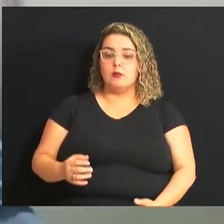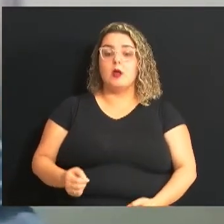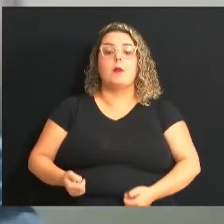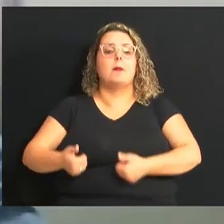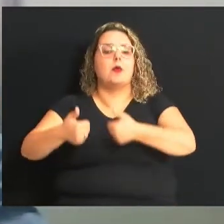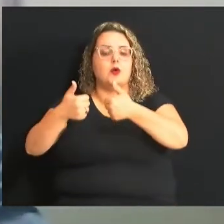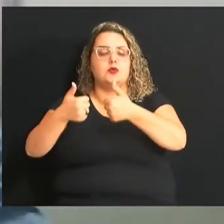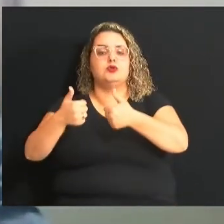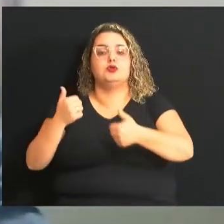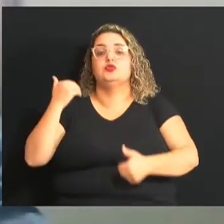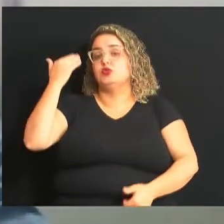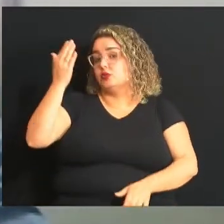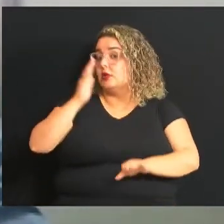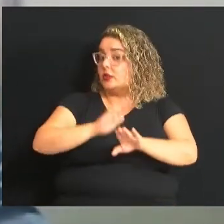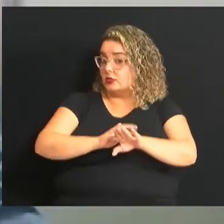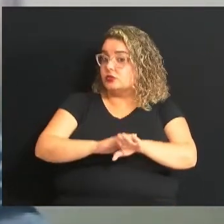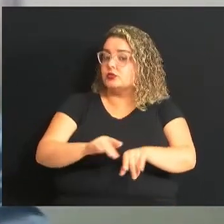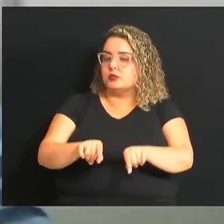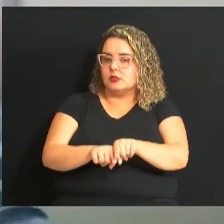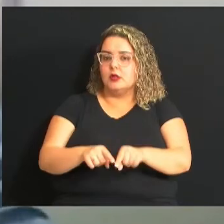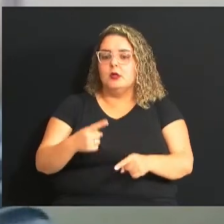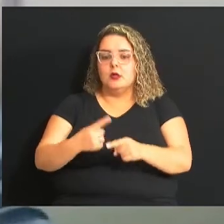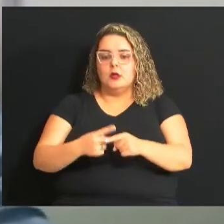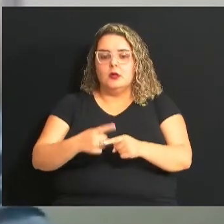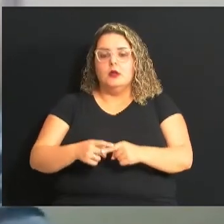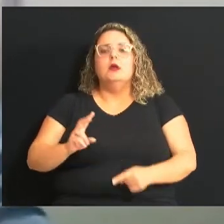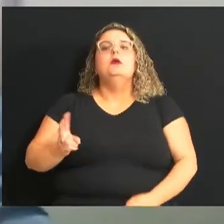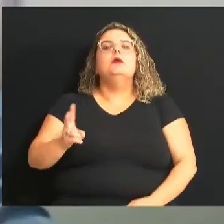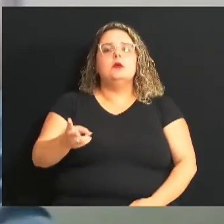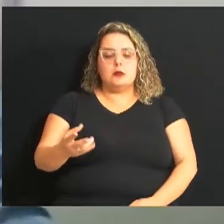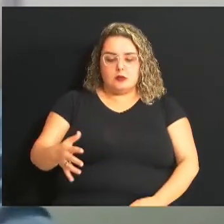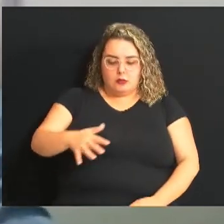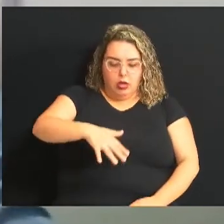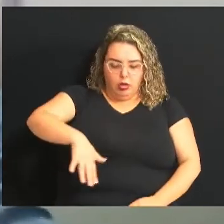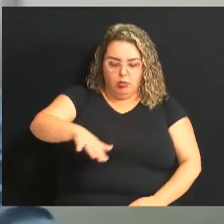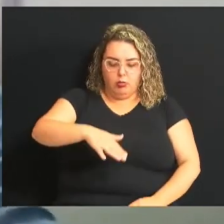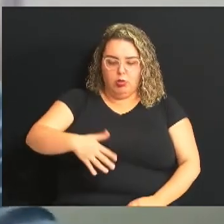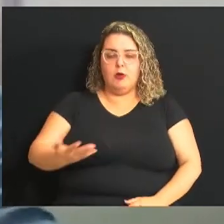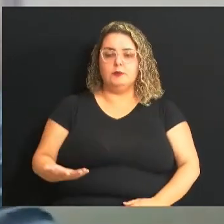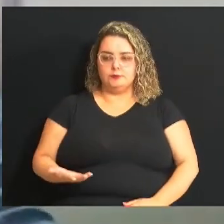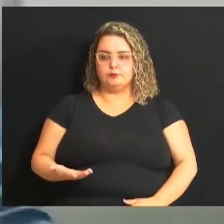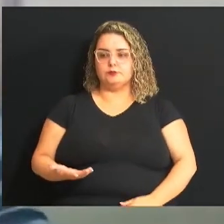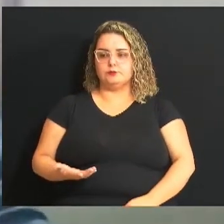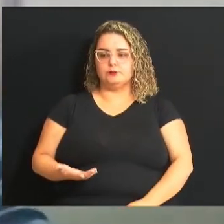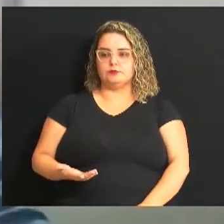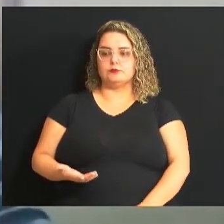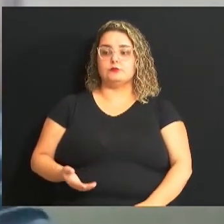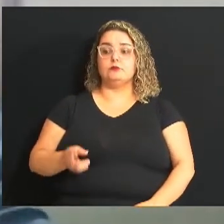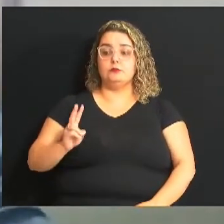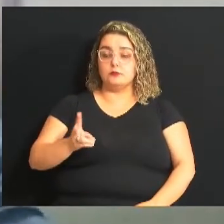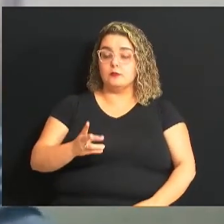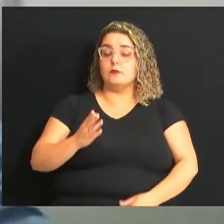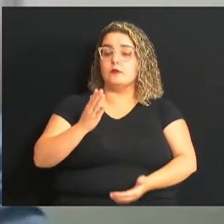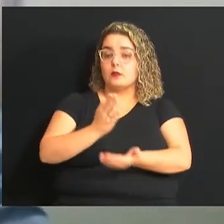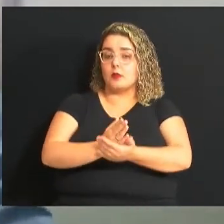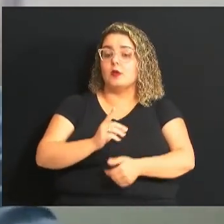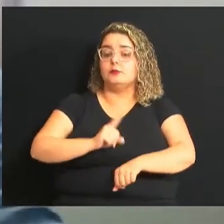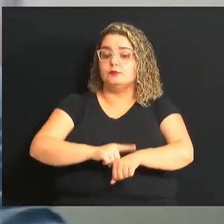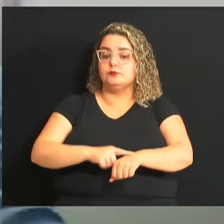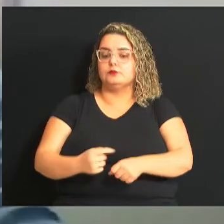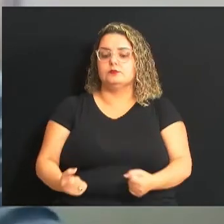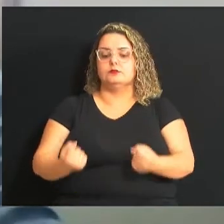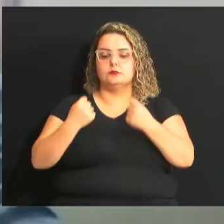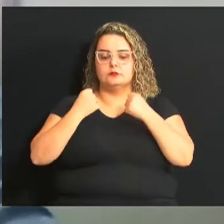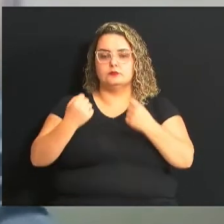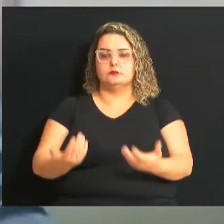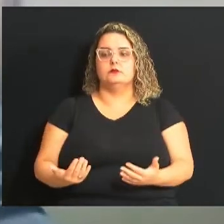adultos ativos também, porque aquilo sempre foi inserido no meio dela. Então, ela sempre separou um tempo para praticar algum tipo de atividade física, seja ela de